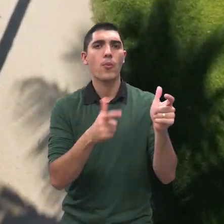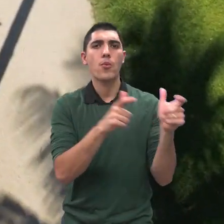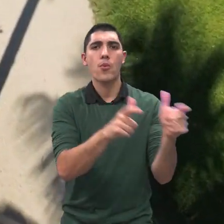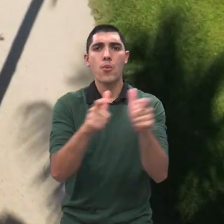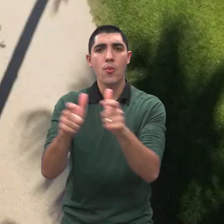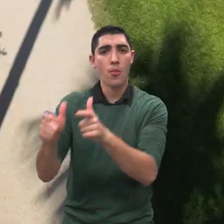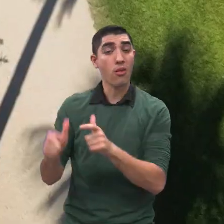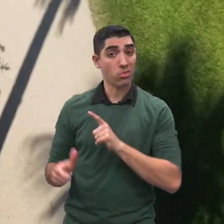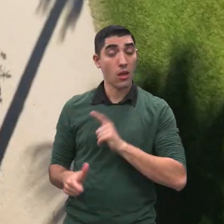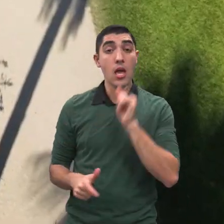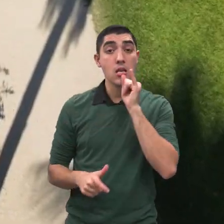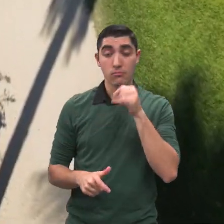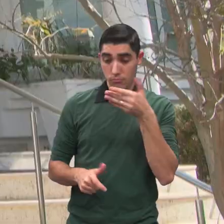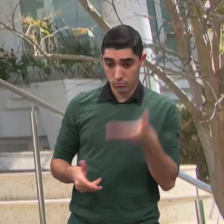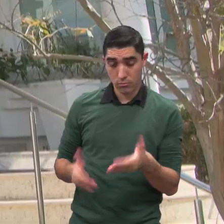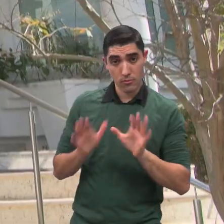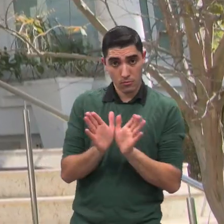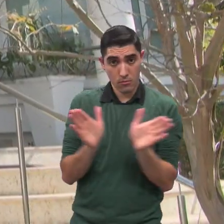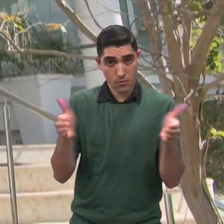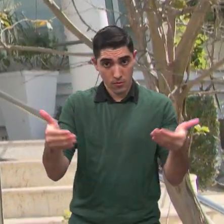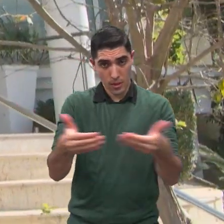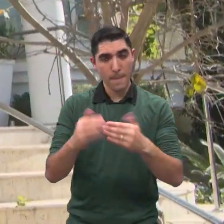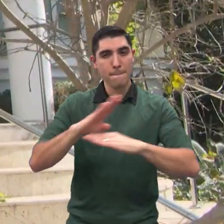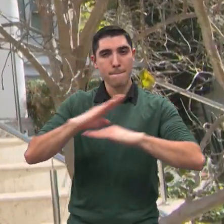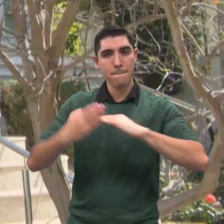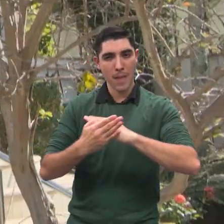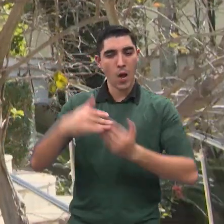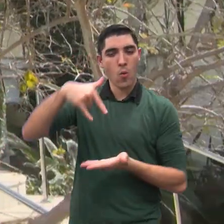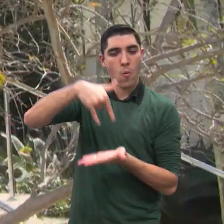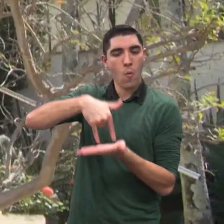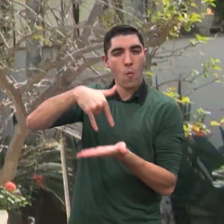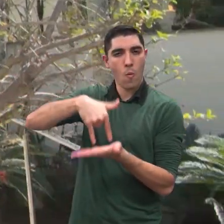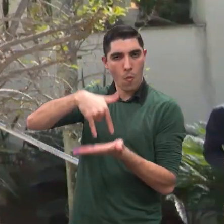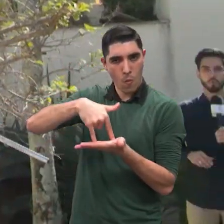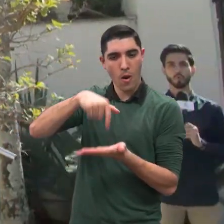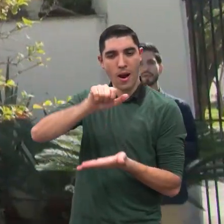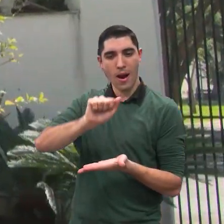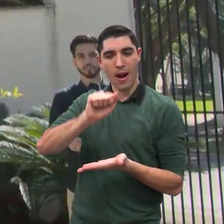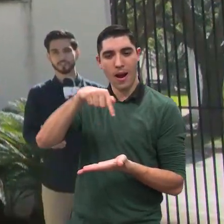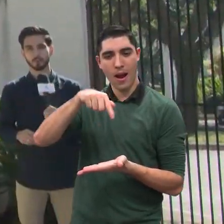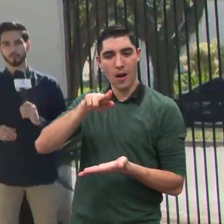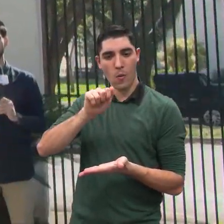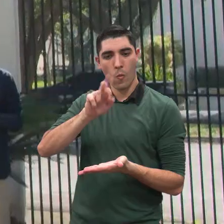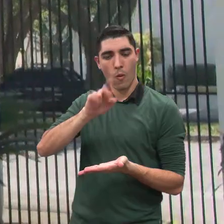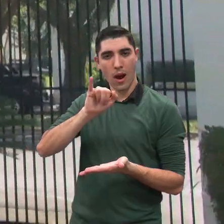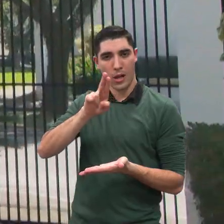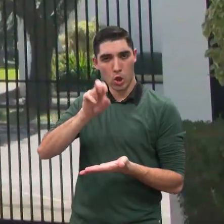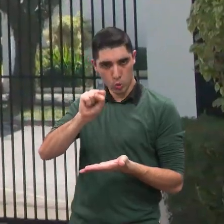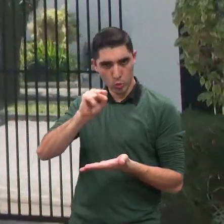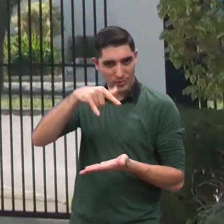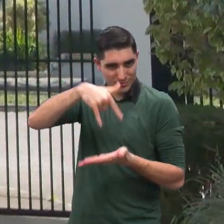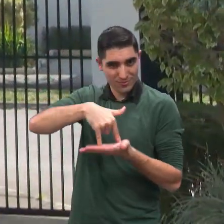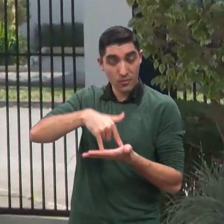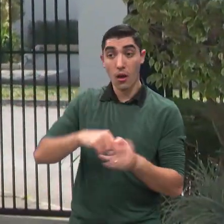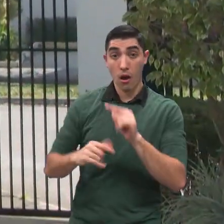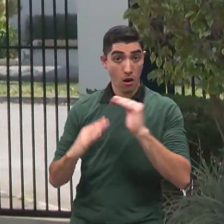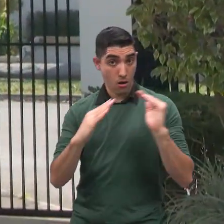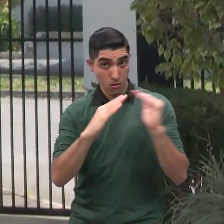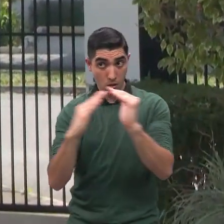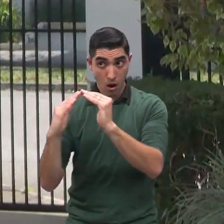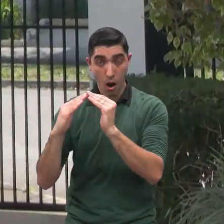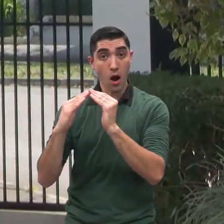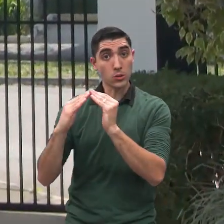em outras partes da cidade. Nesse condomínio fechado no bairro Aquários, na região oeste de São José dos Campos, as casas